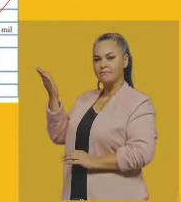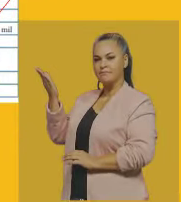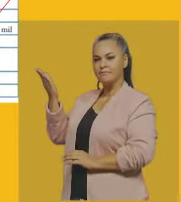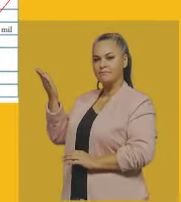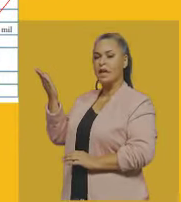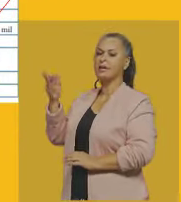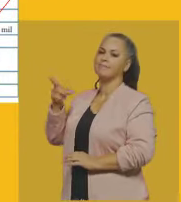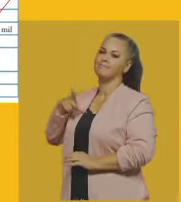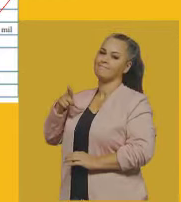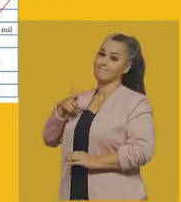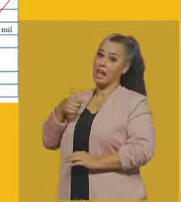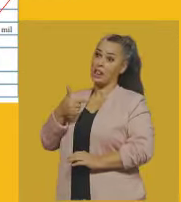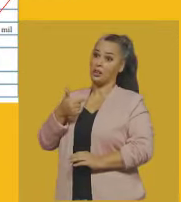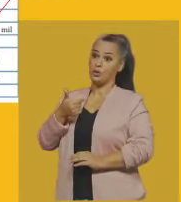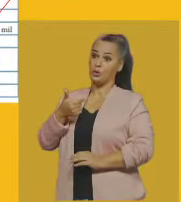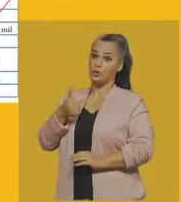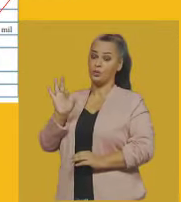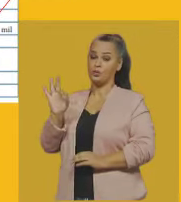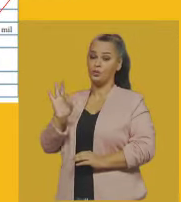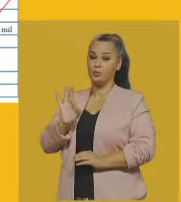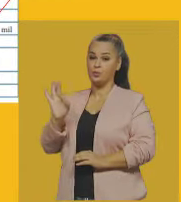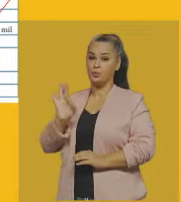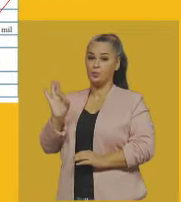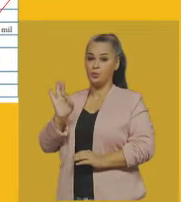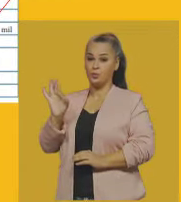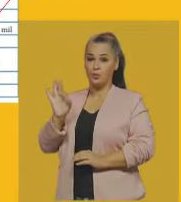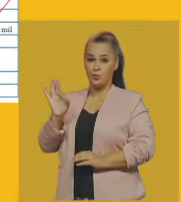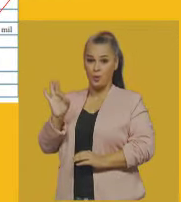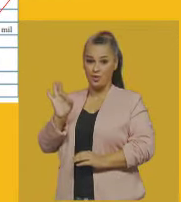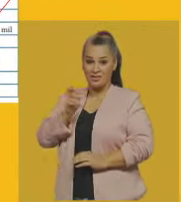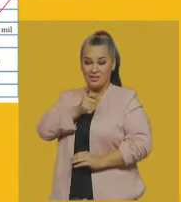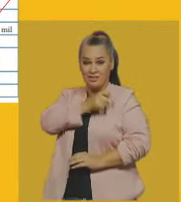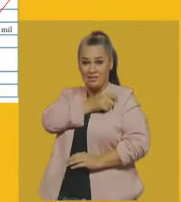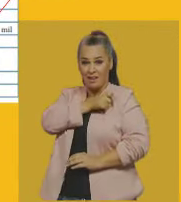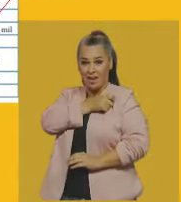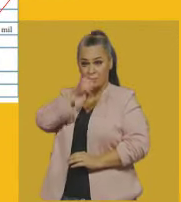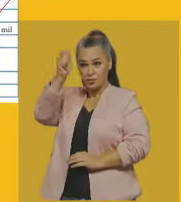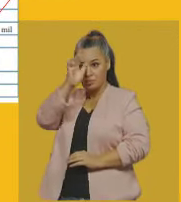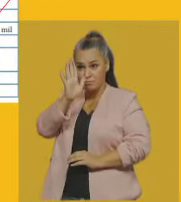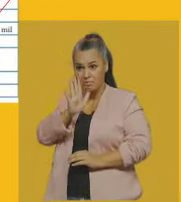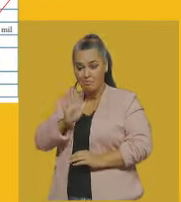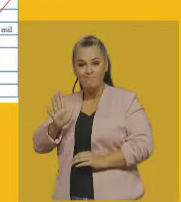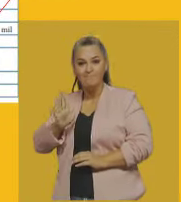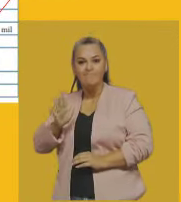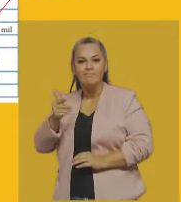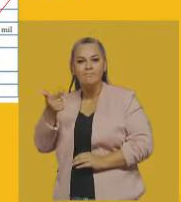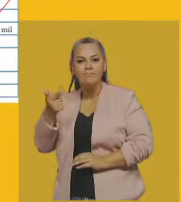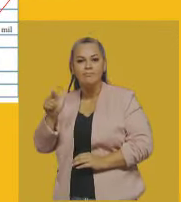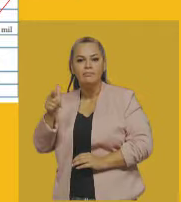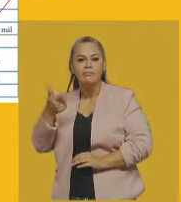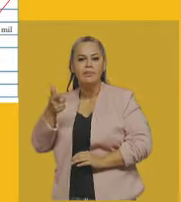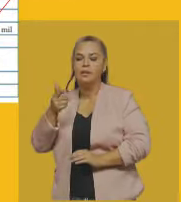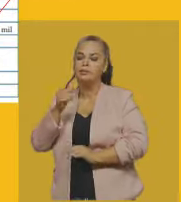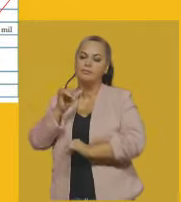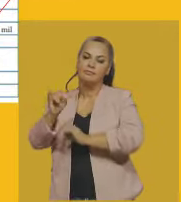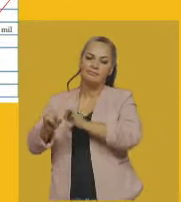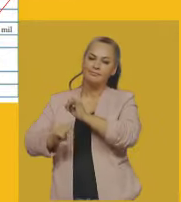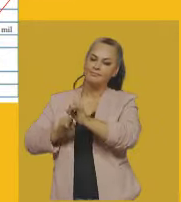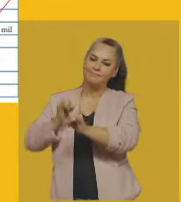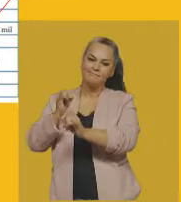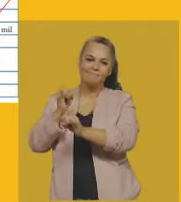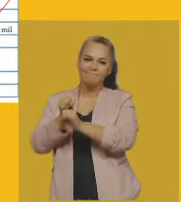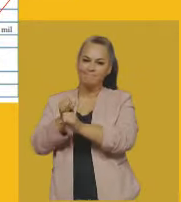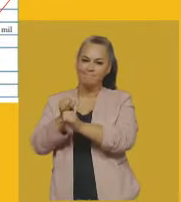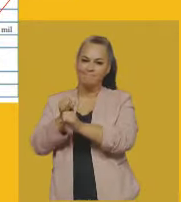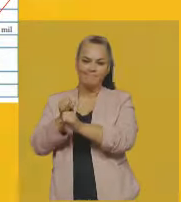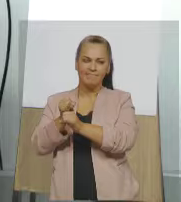de 12% de todos os estudantes no Brasil não têm acesso nenhum à internet. Isso significa o